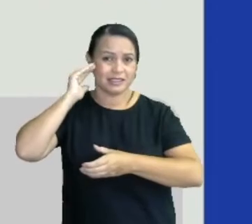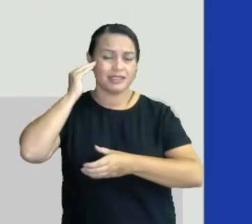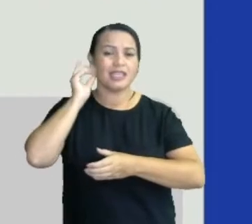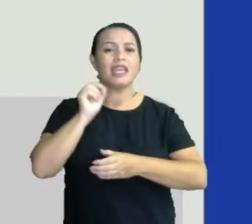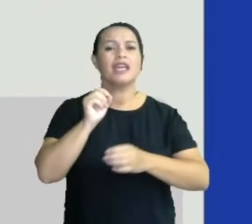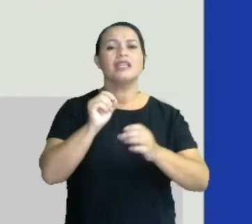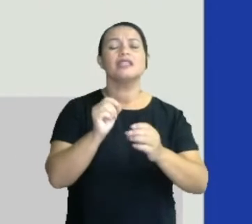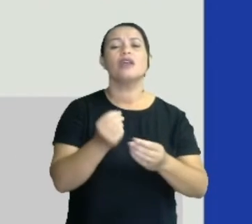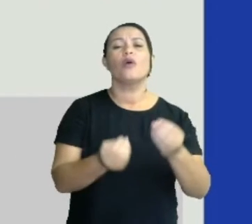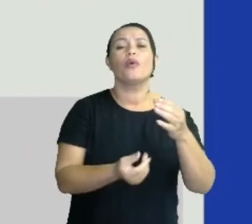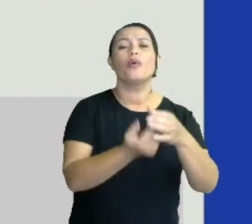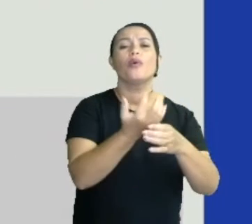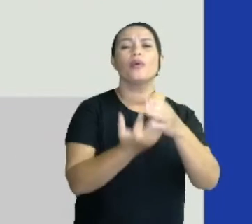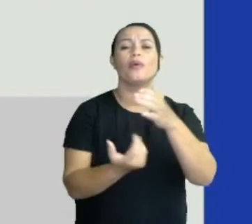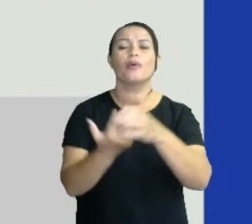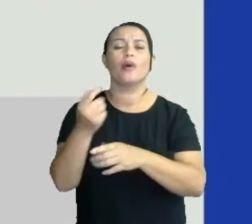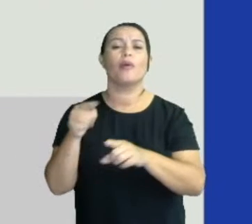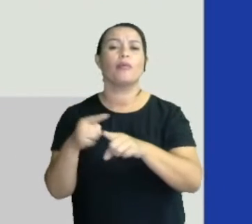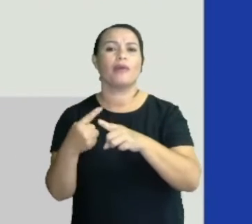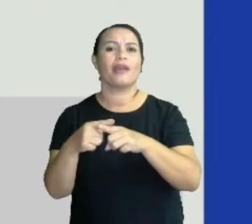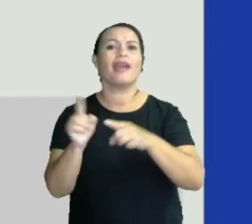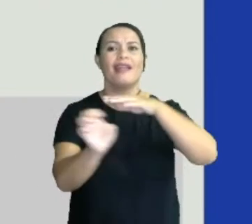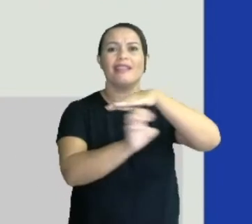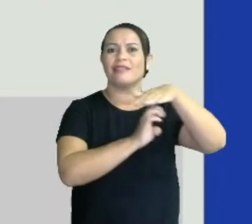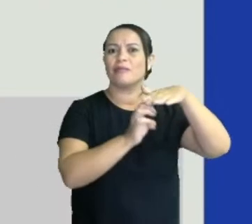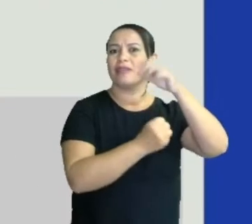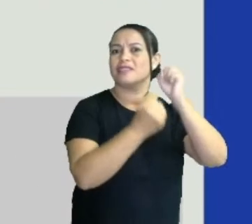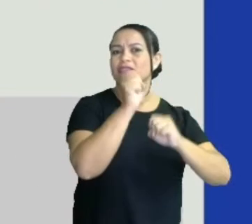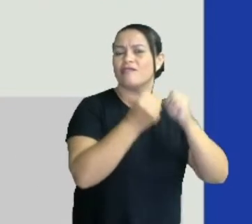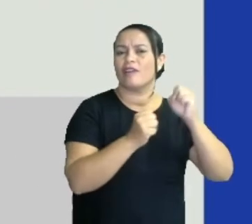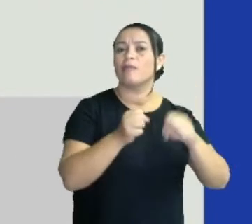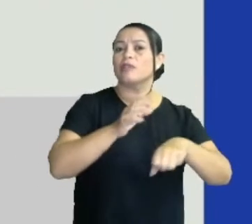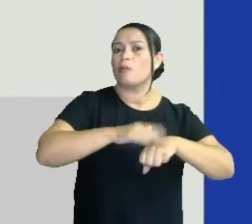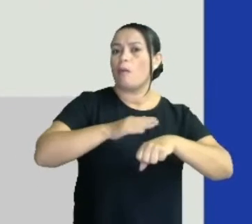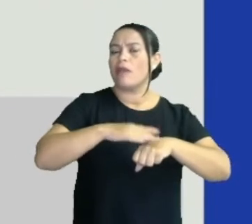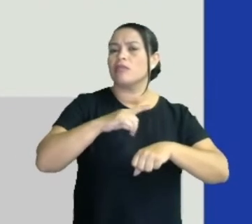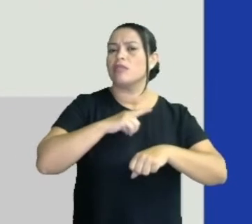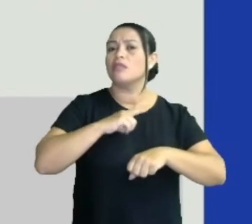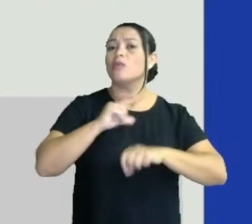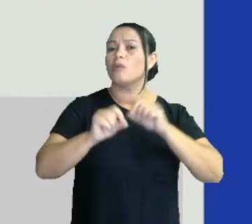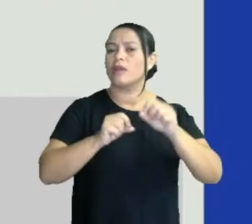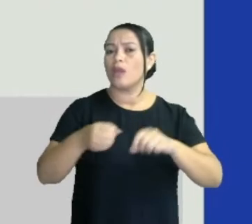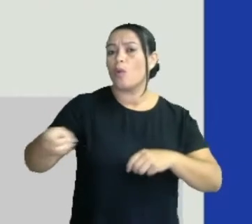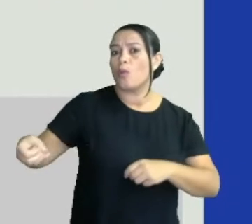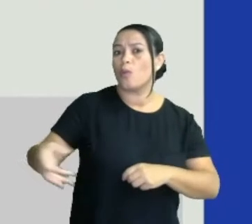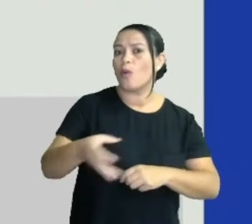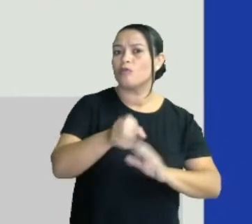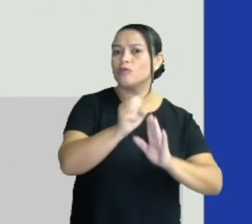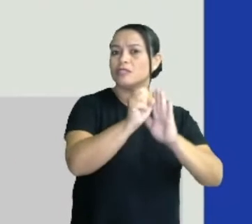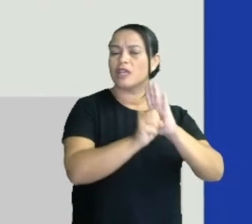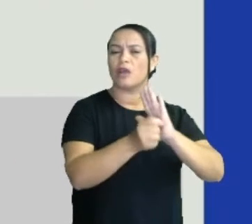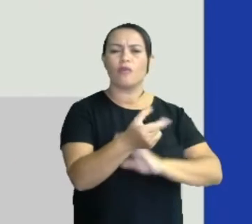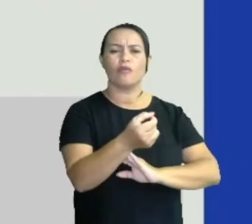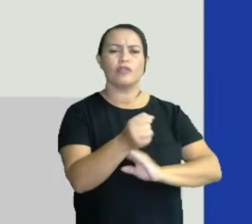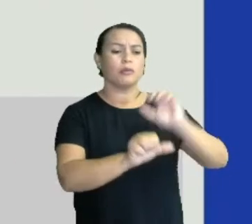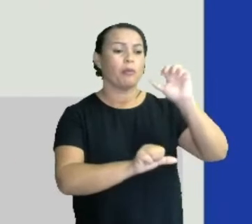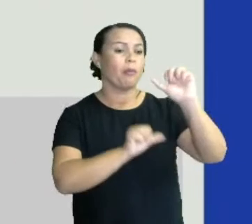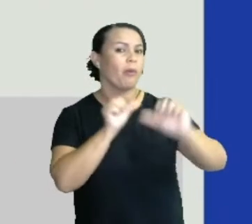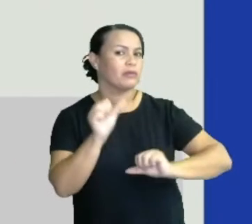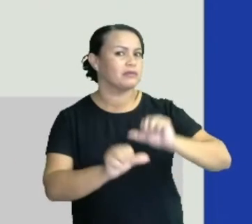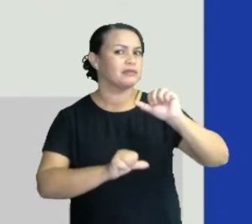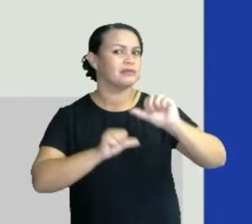momento está tendo-se uma nova, no século XX, um novo passo em